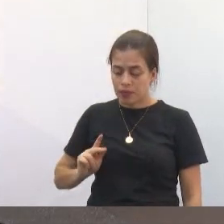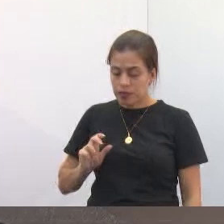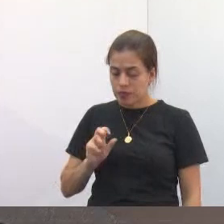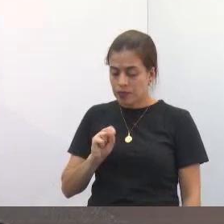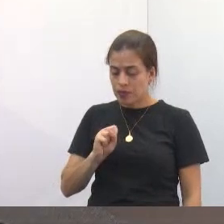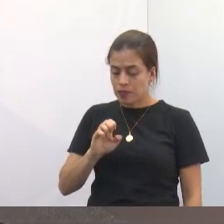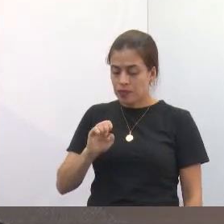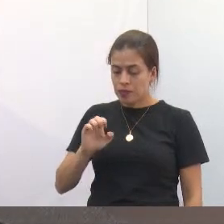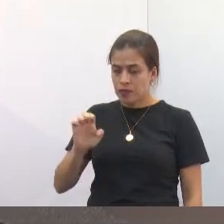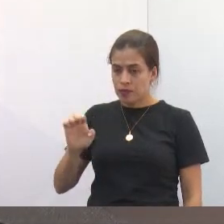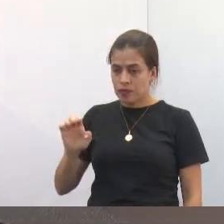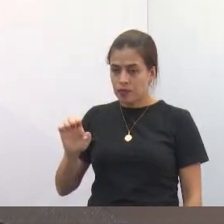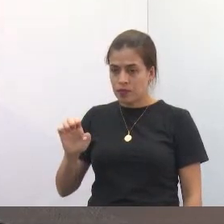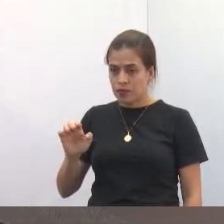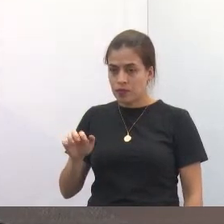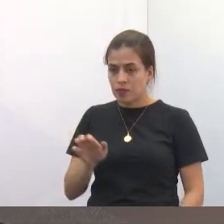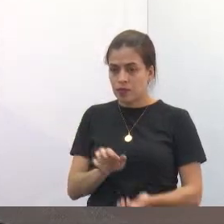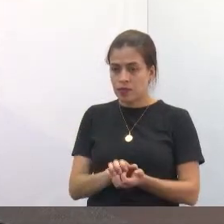SAE de Jacareí.